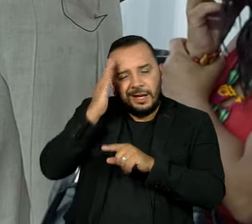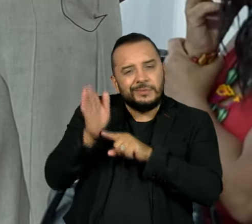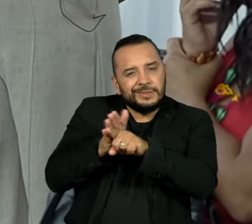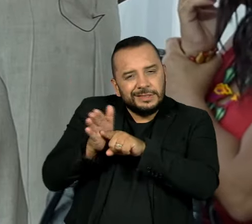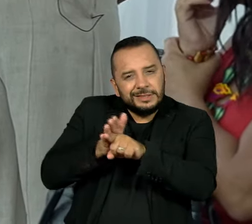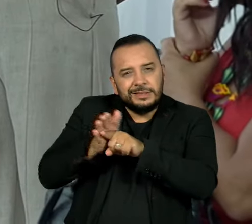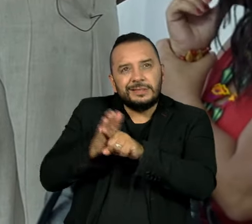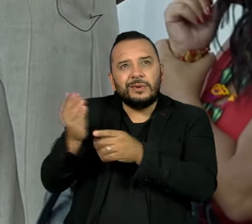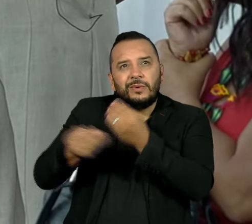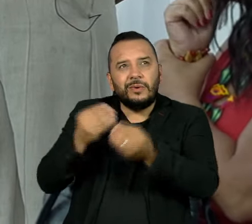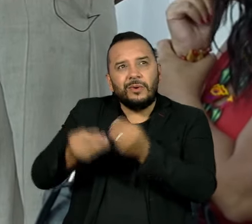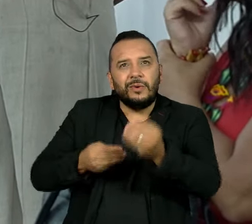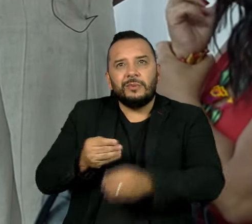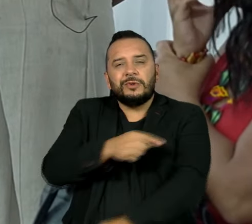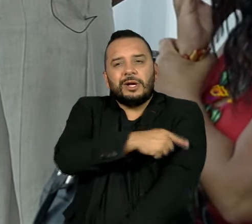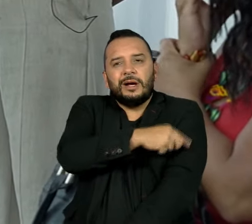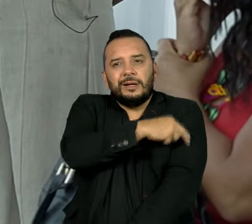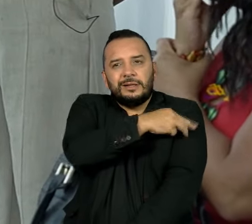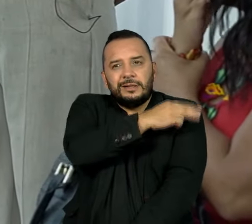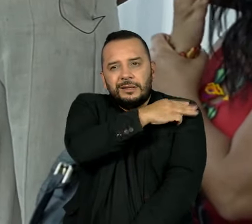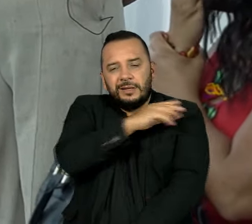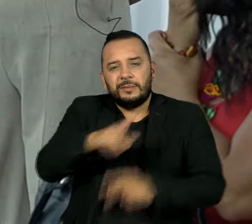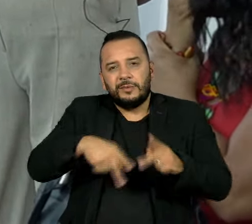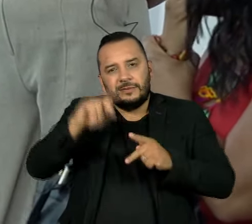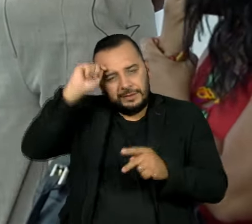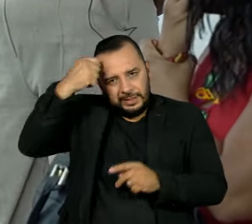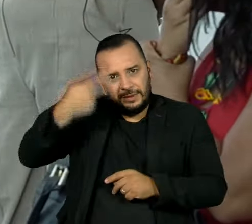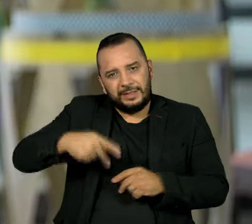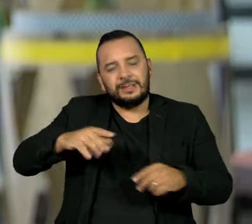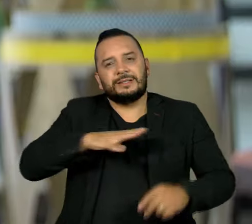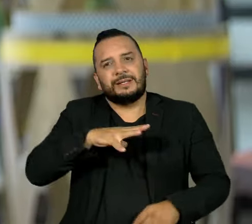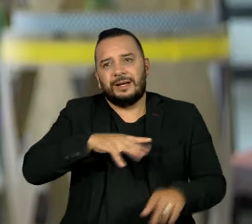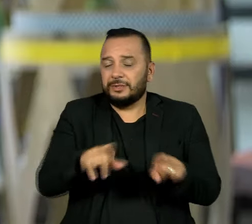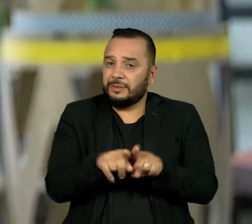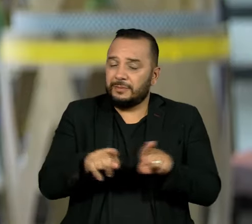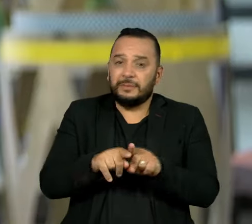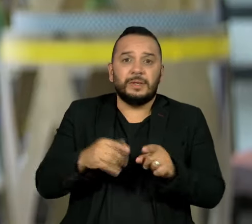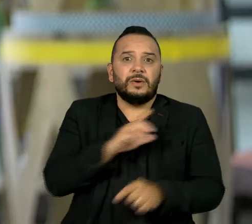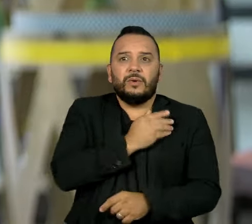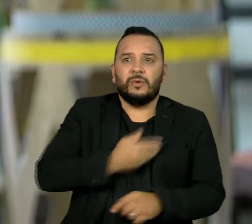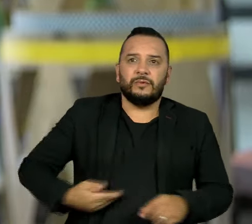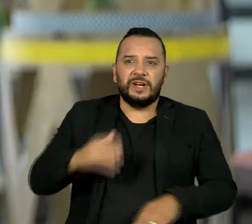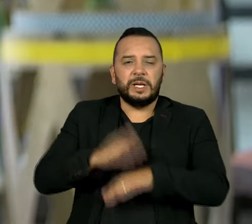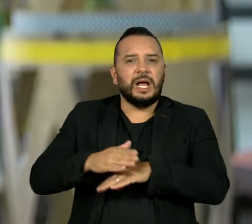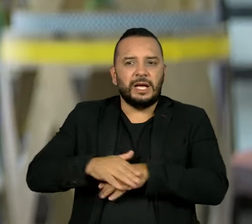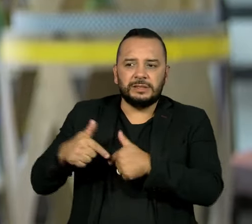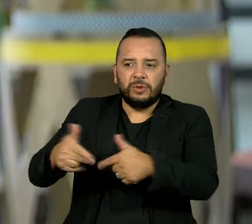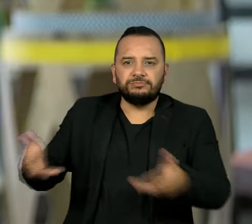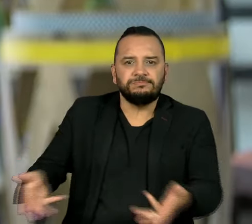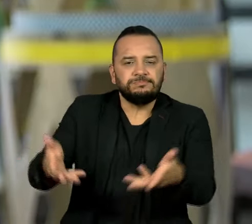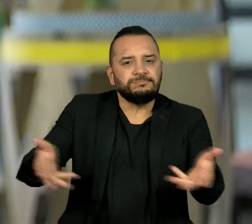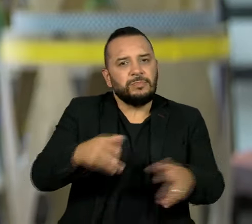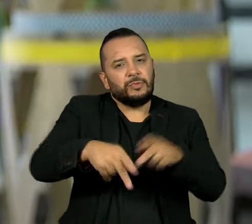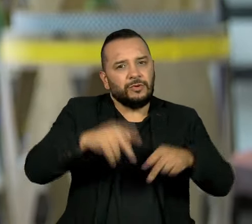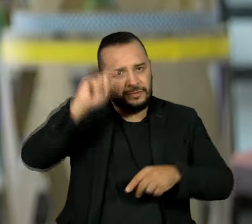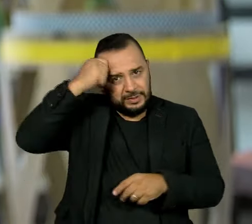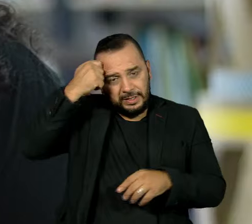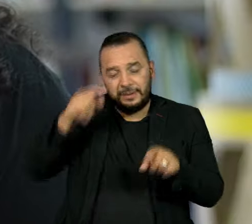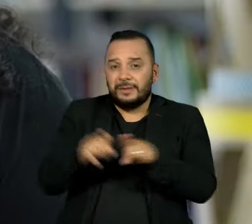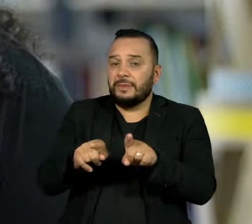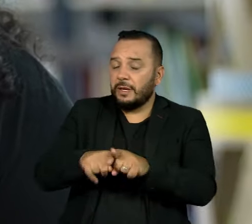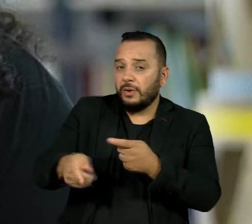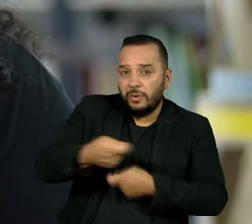na cidade, como são essas políticas públicas, o quanto de defasagem existe dentro da economia